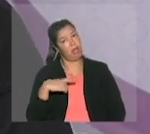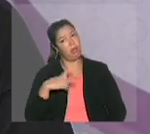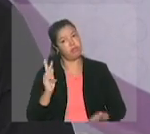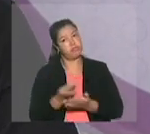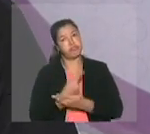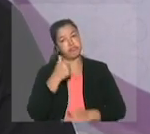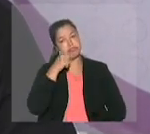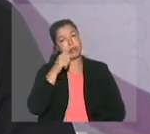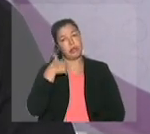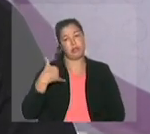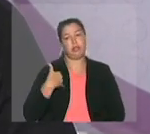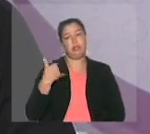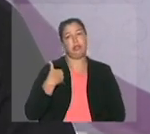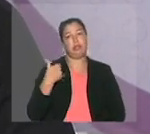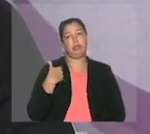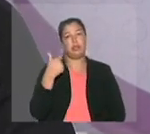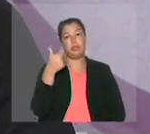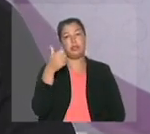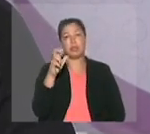de meninas de 15 anos